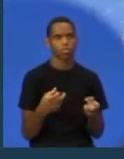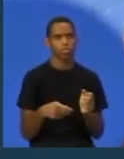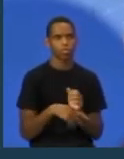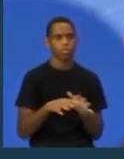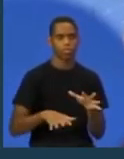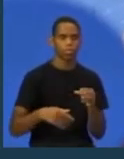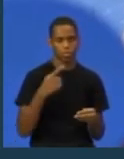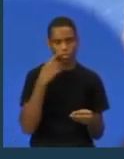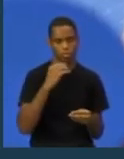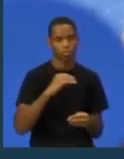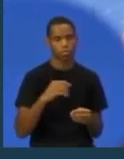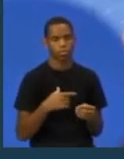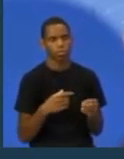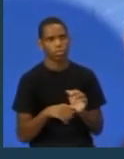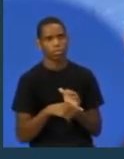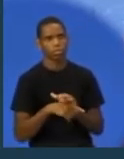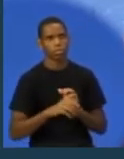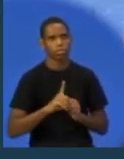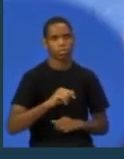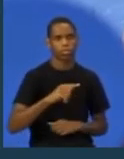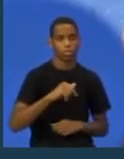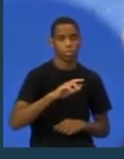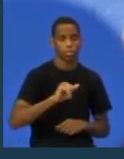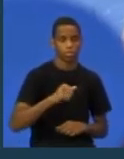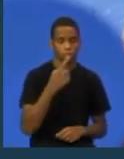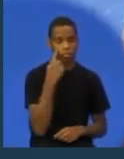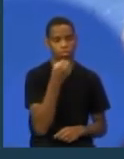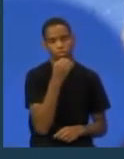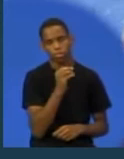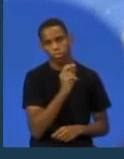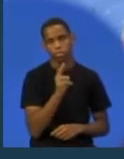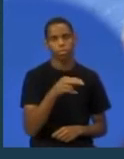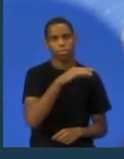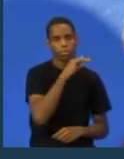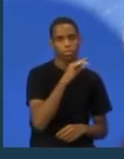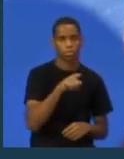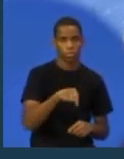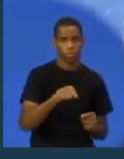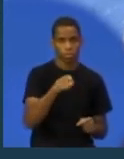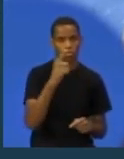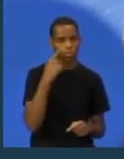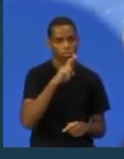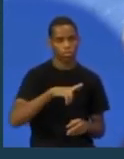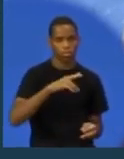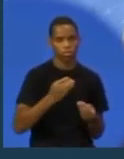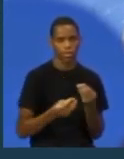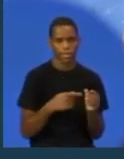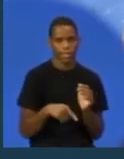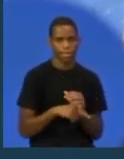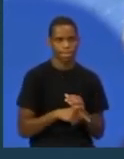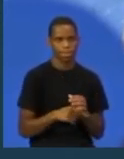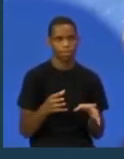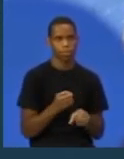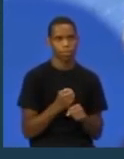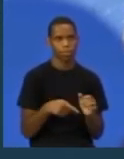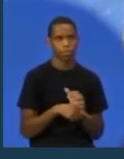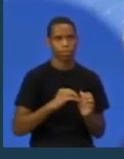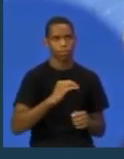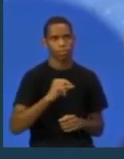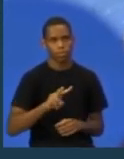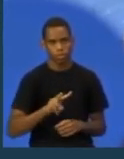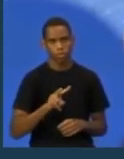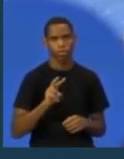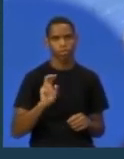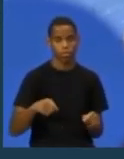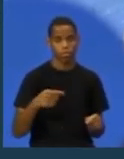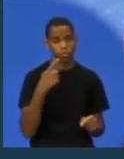muitas vezes, o desvio padrão como algo positivo ou negativo. Então, você utiliza esse cálculo do coeficiente de variação,